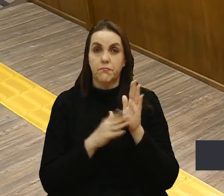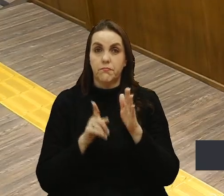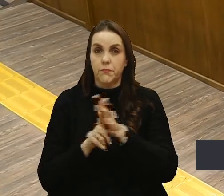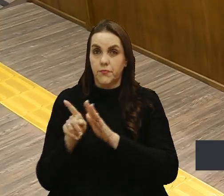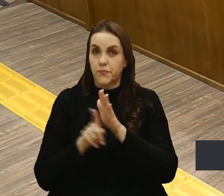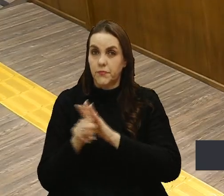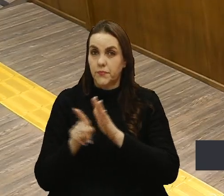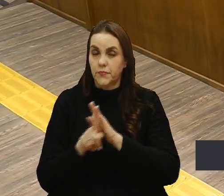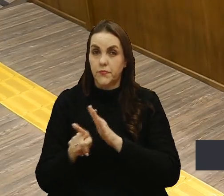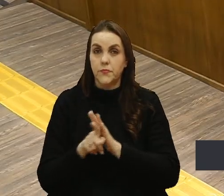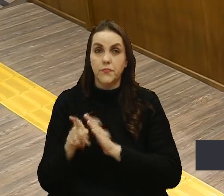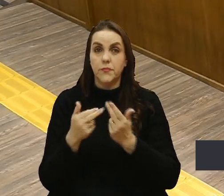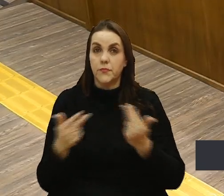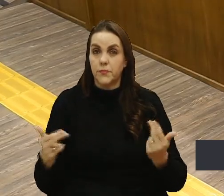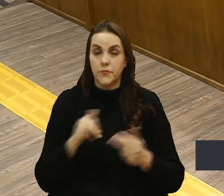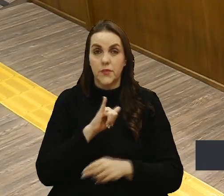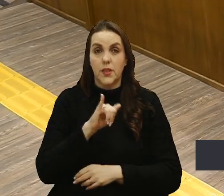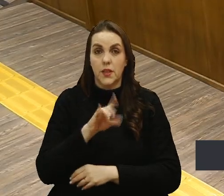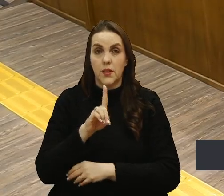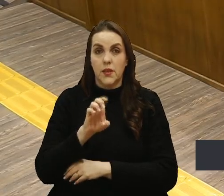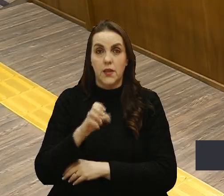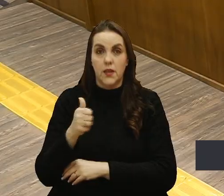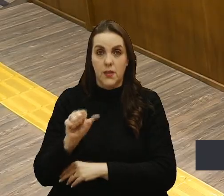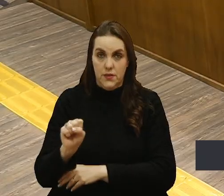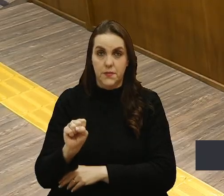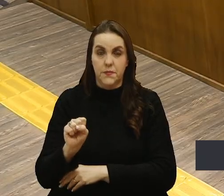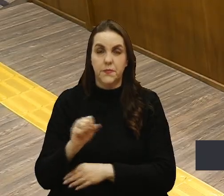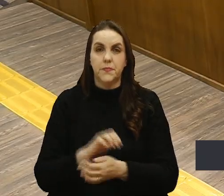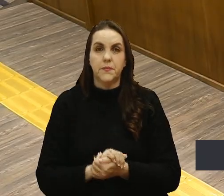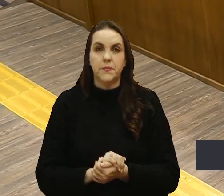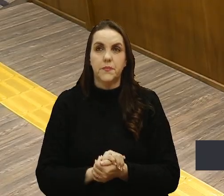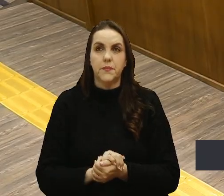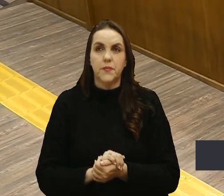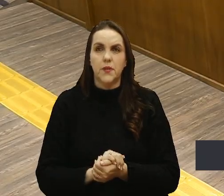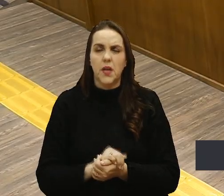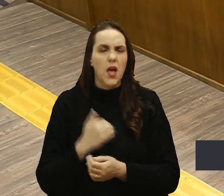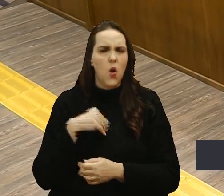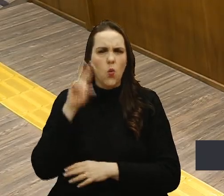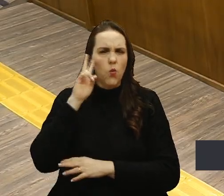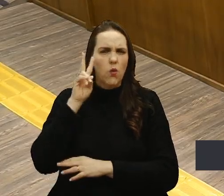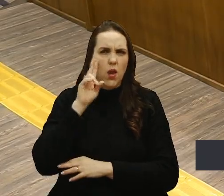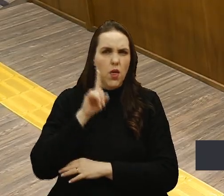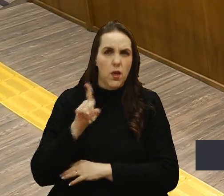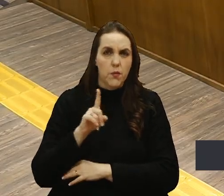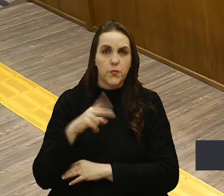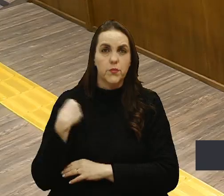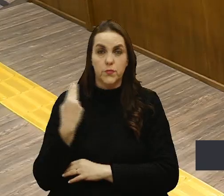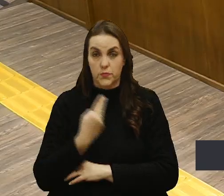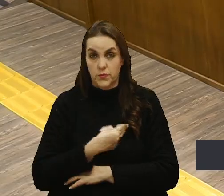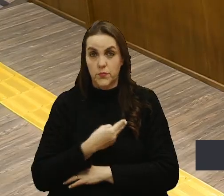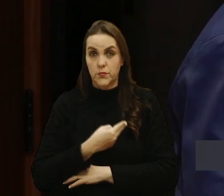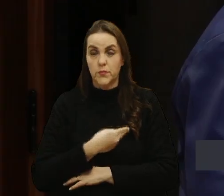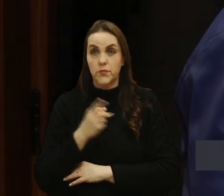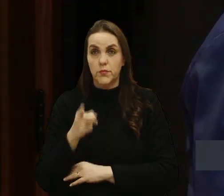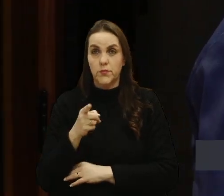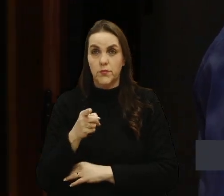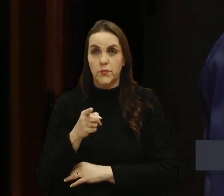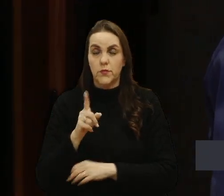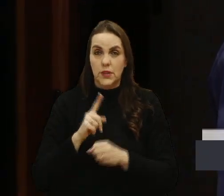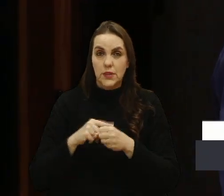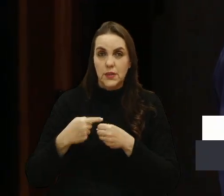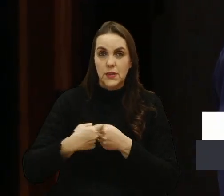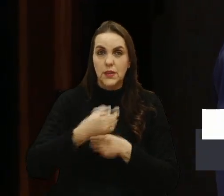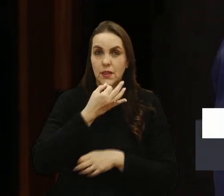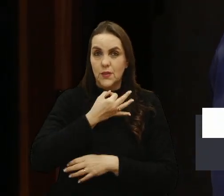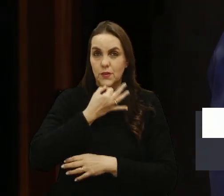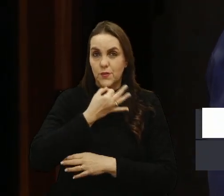questionamentos sobre a situação do Ideias. E eu não lembro de nós passarmos na cidade de Caxias